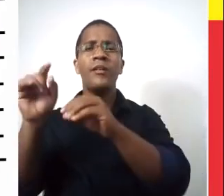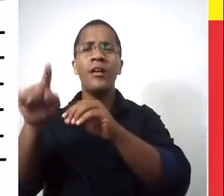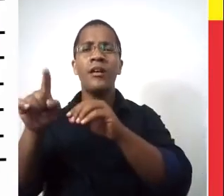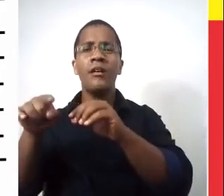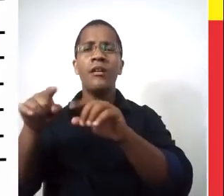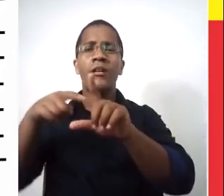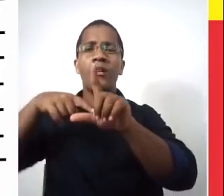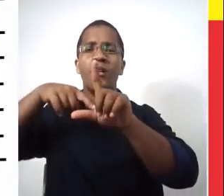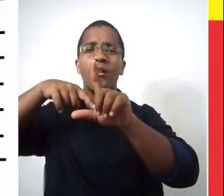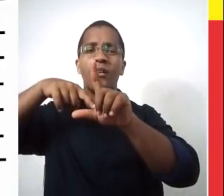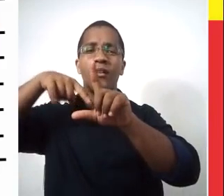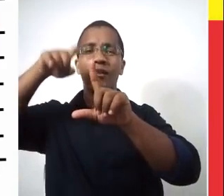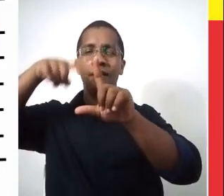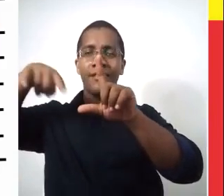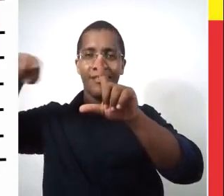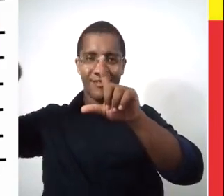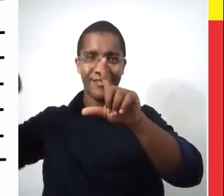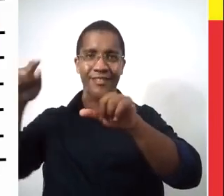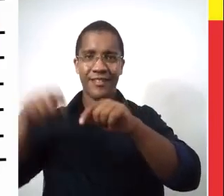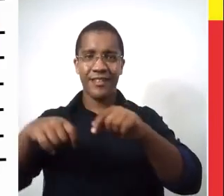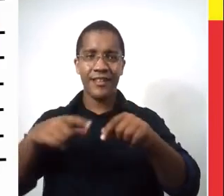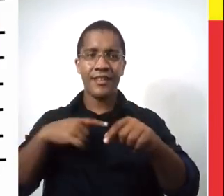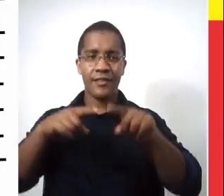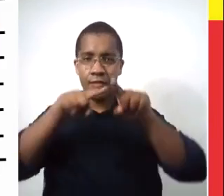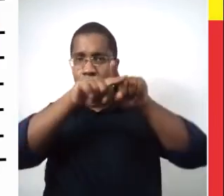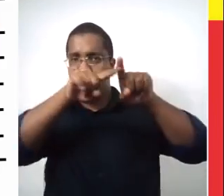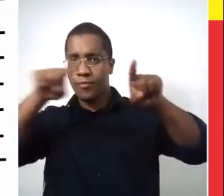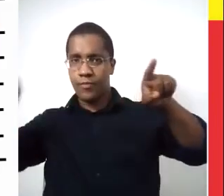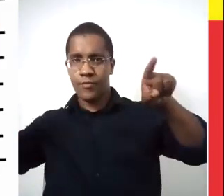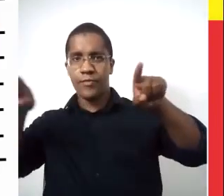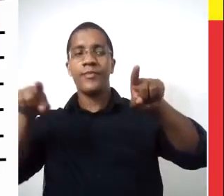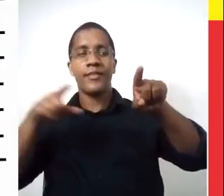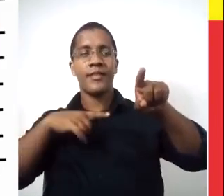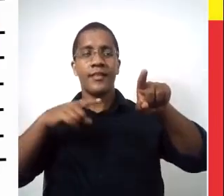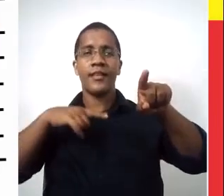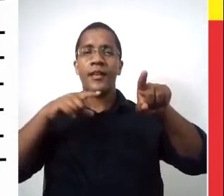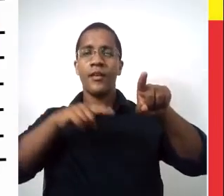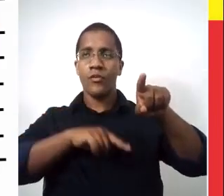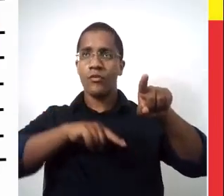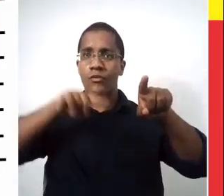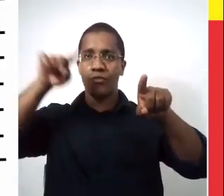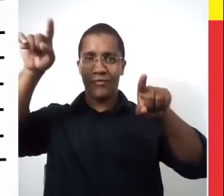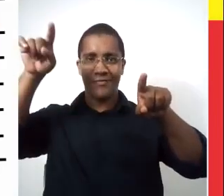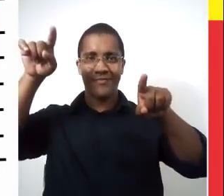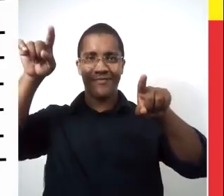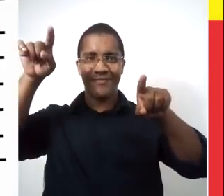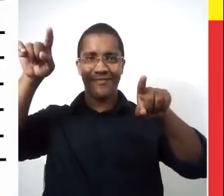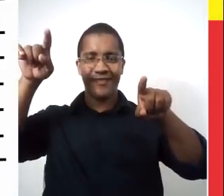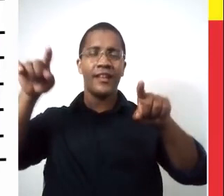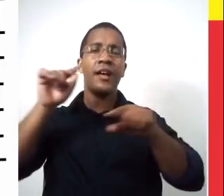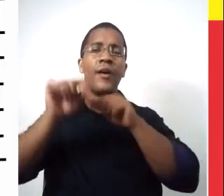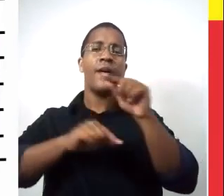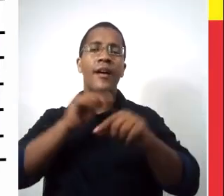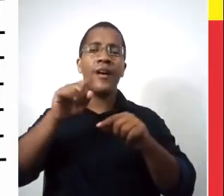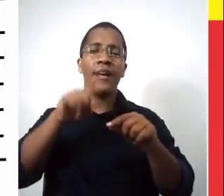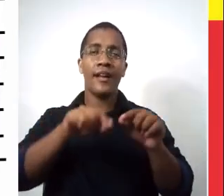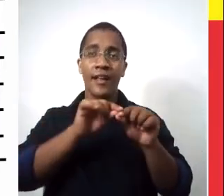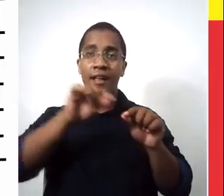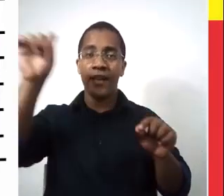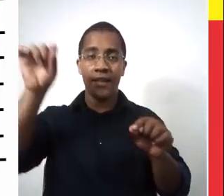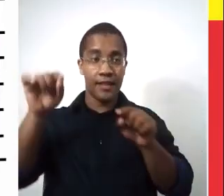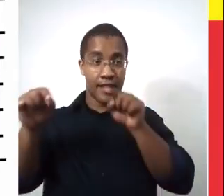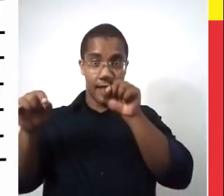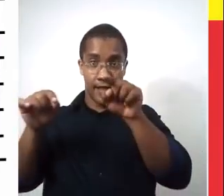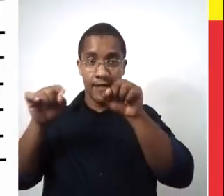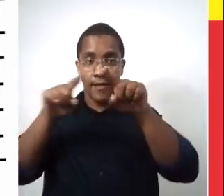cartesiano, que são essas duas retas perpendiculares, onde representa a reta numérica. O encontro dessas retas é